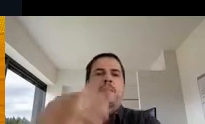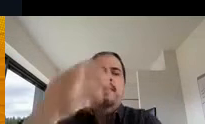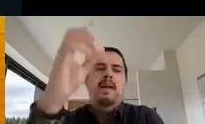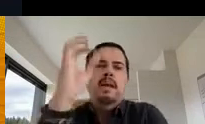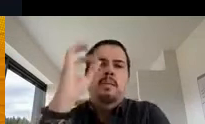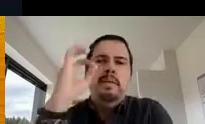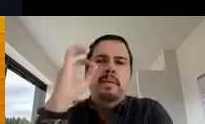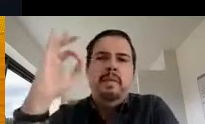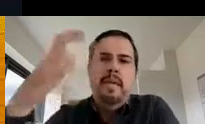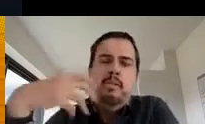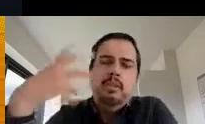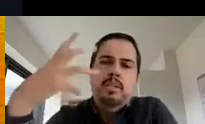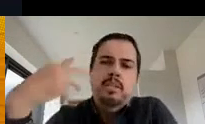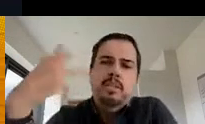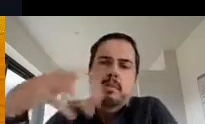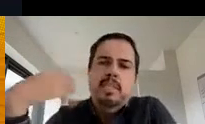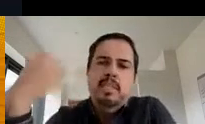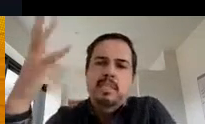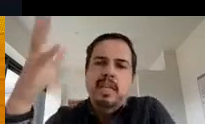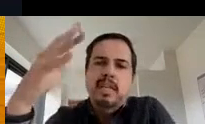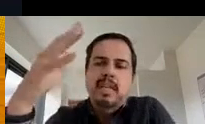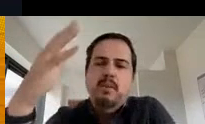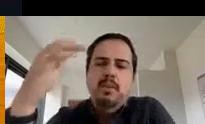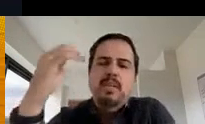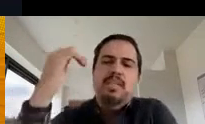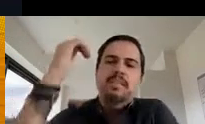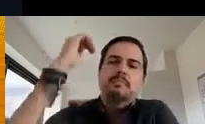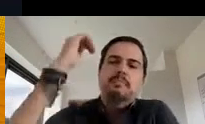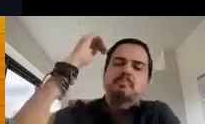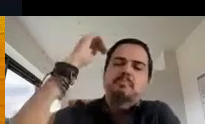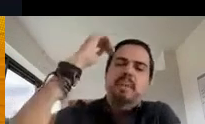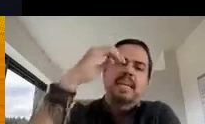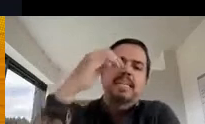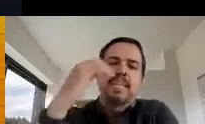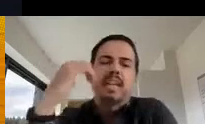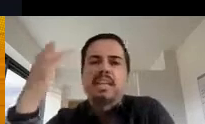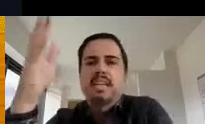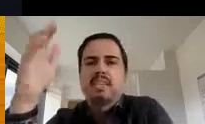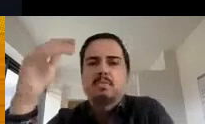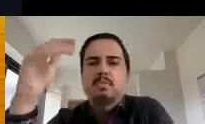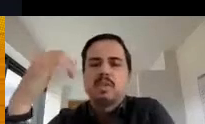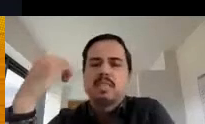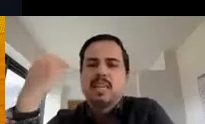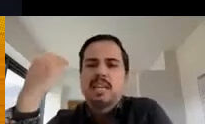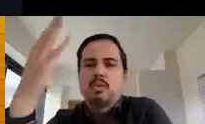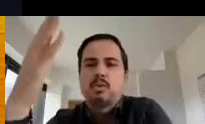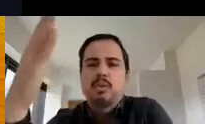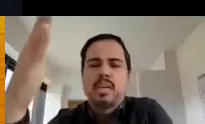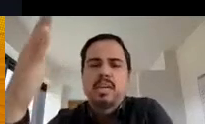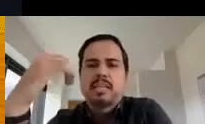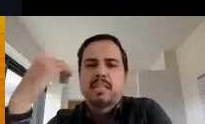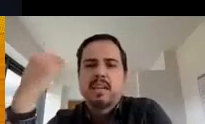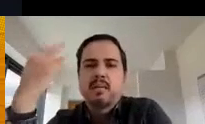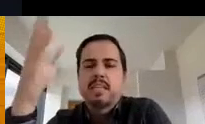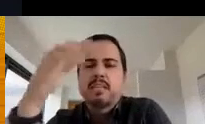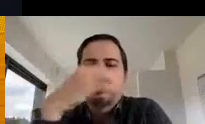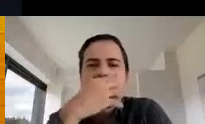falando de comércio. Mas a primeira, depois que a gente sai daquele negócio ali de mercantilismo, a gente sai